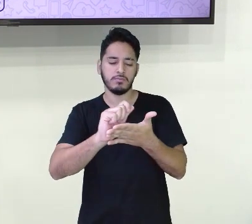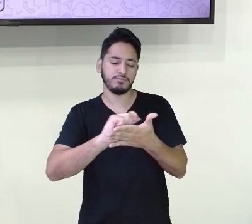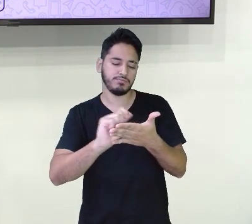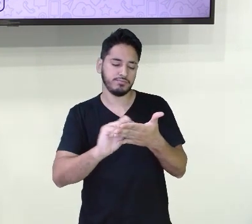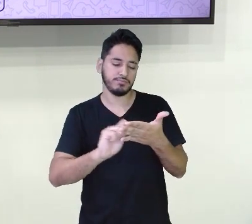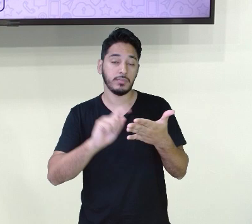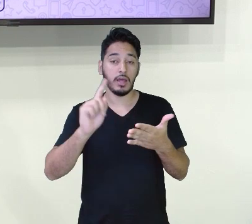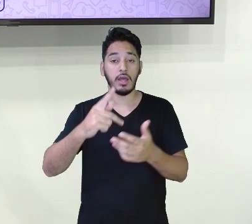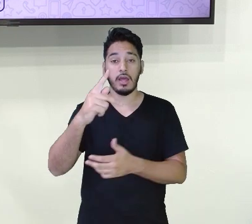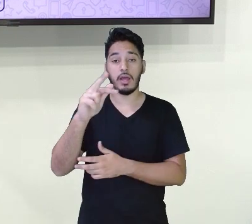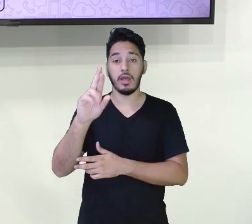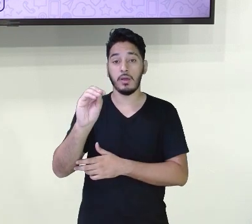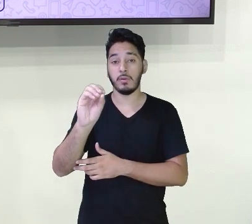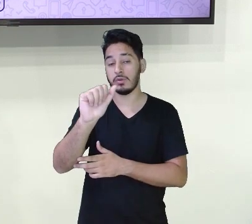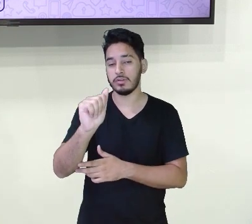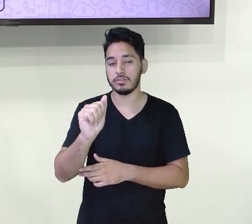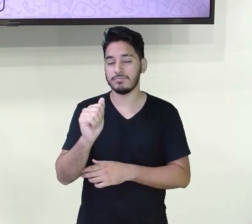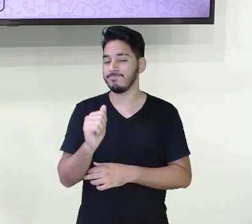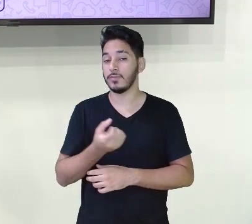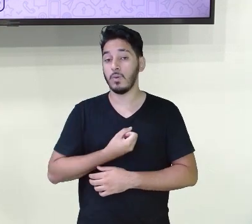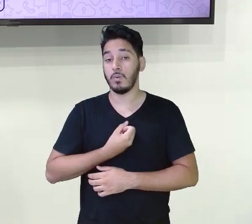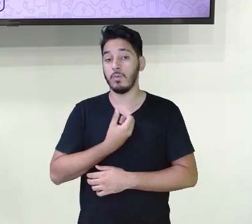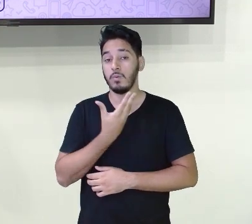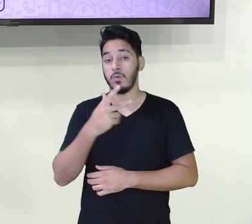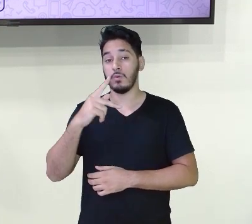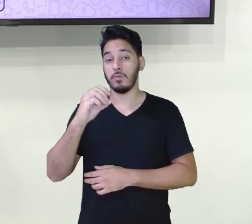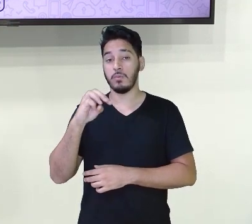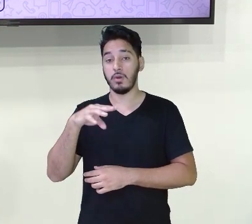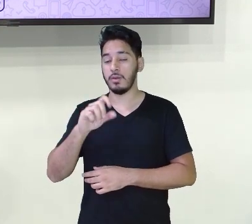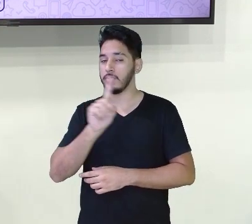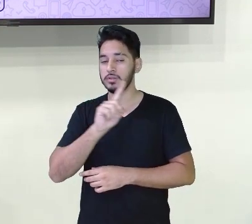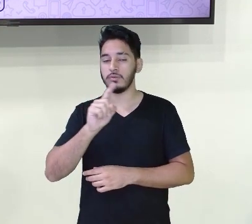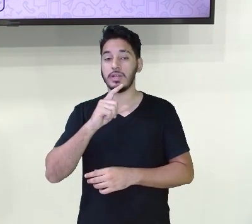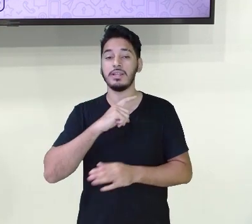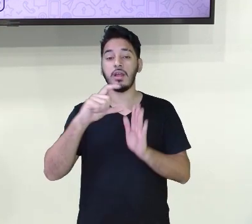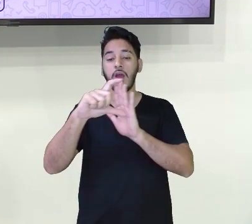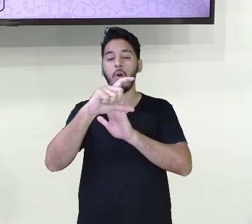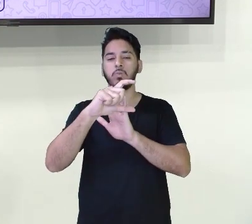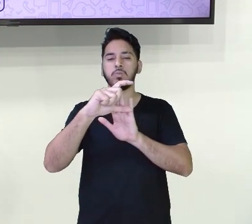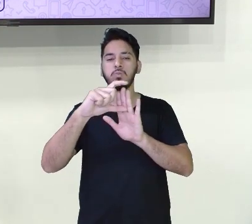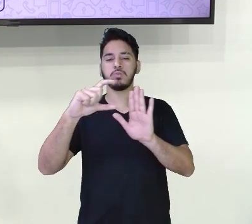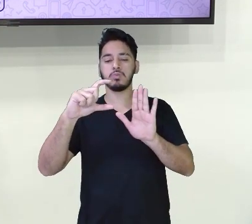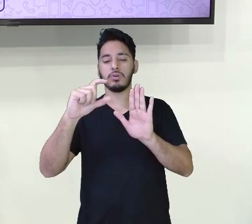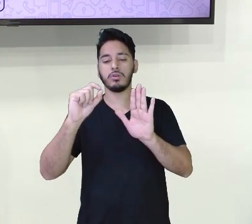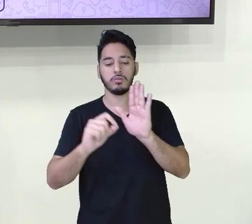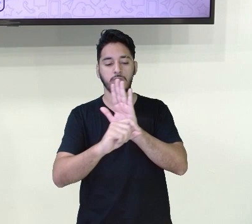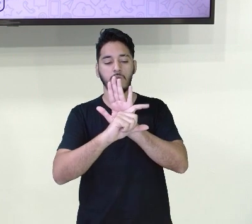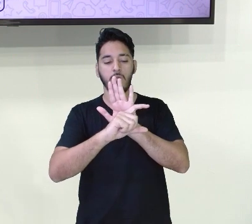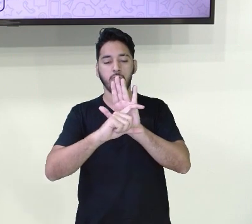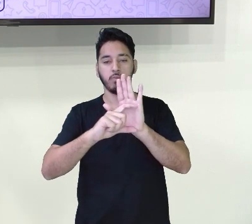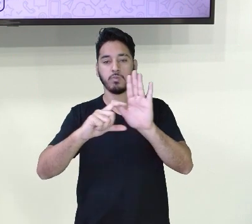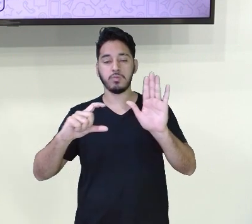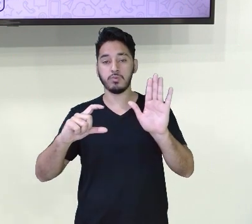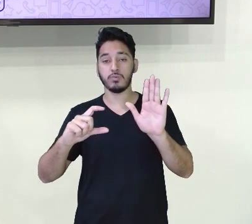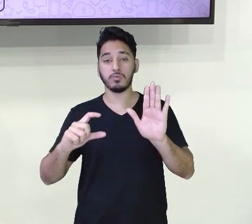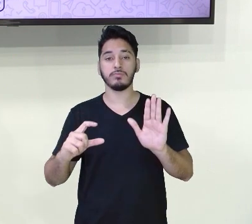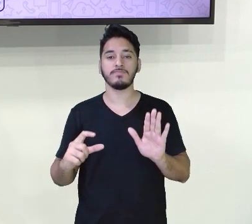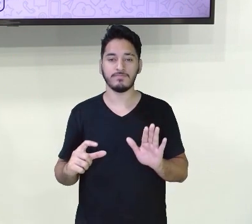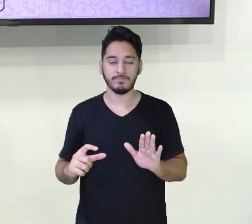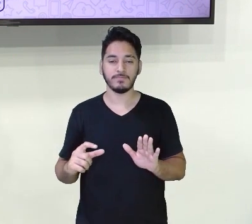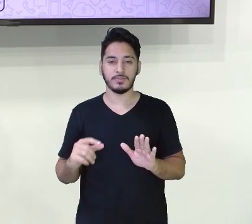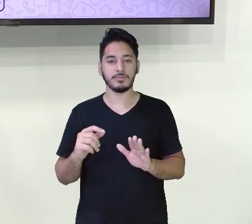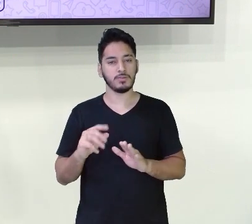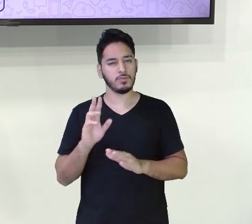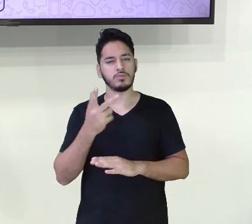chama de prosa. O poema não, ele já é escrito em versos, que se agrupam na maioria das vezes em estrofes,